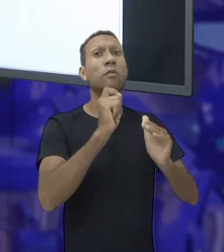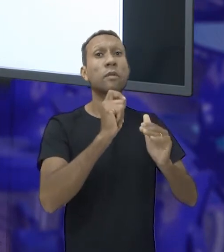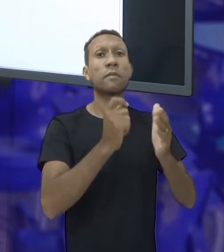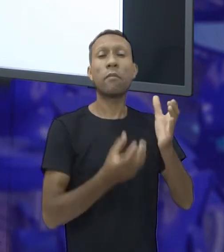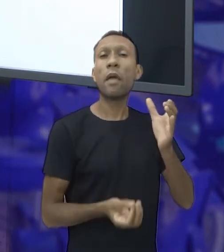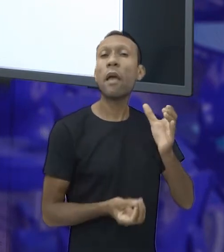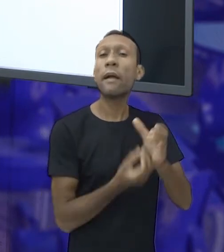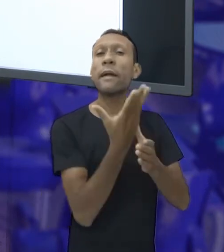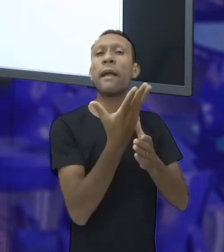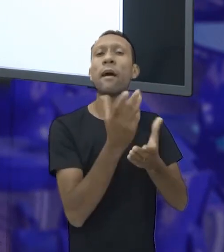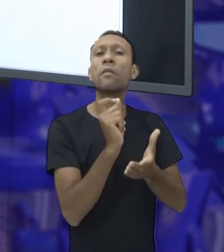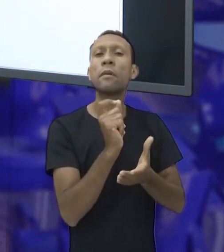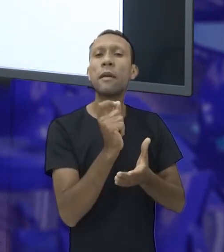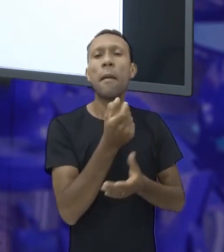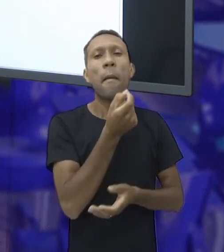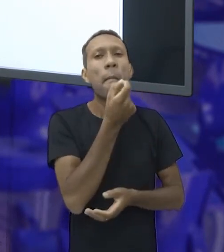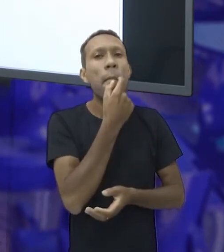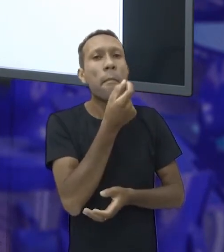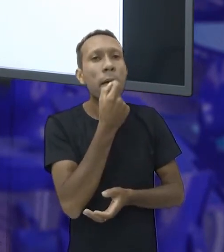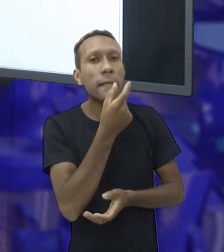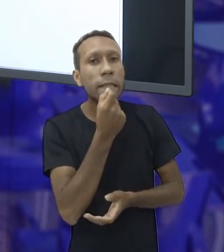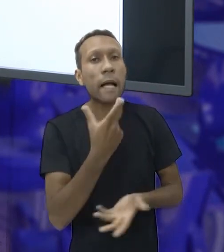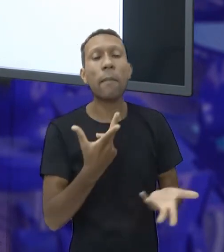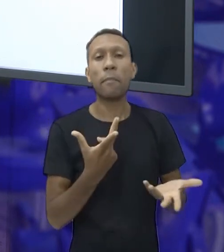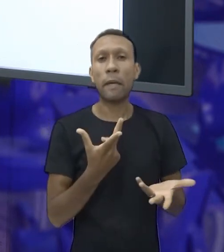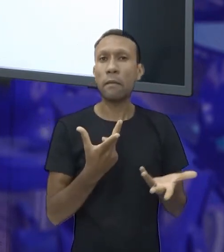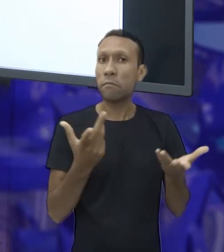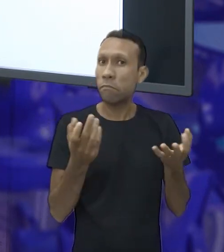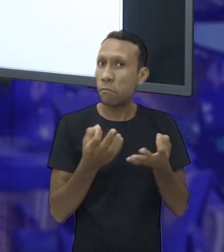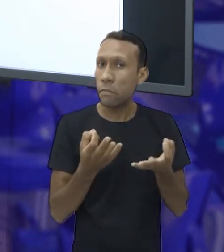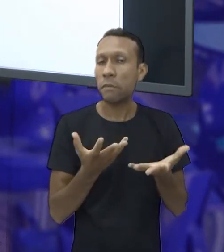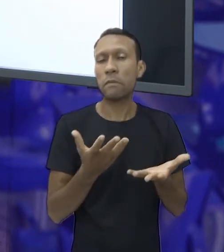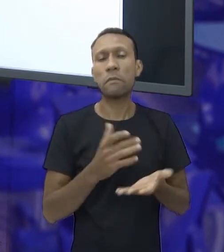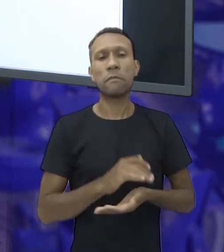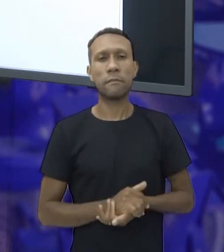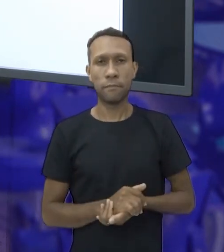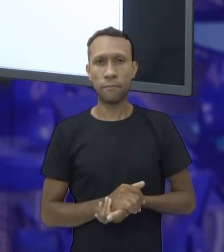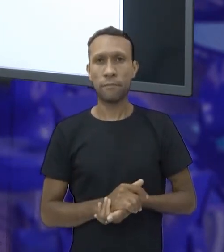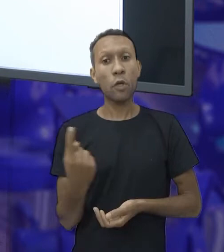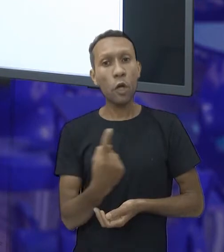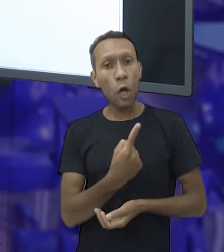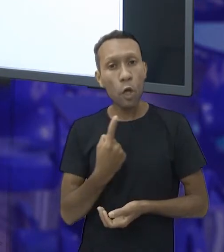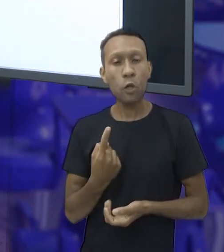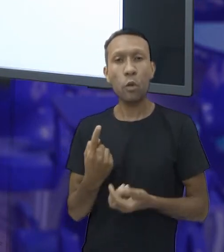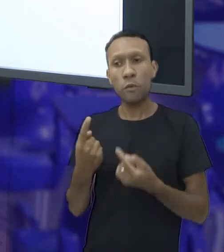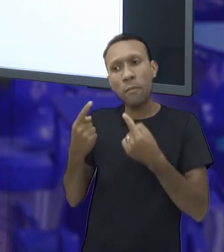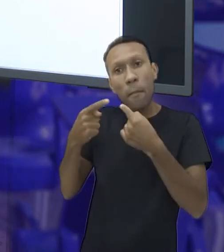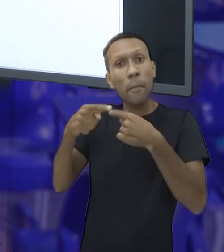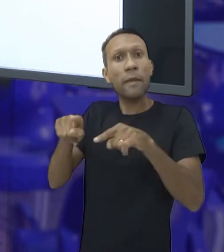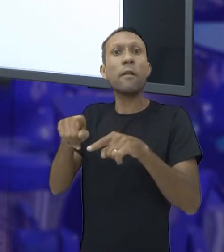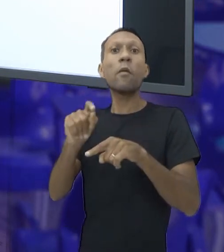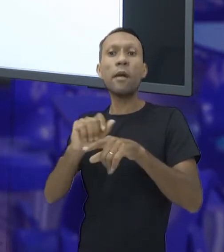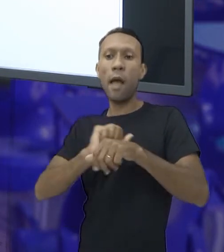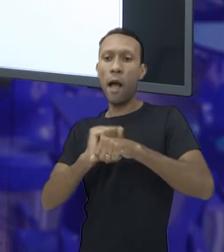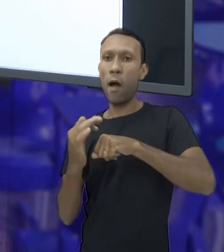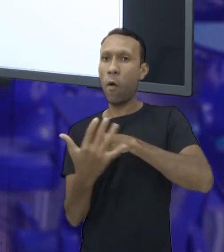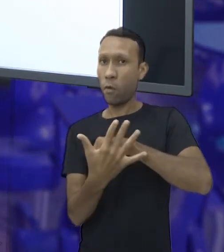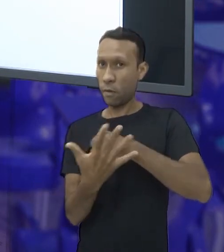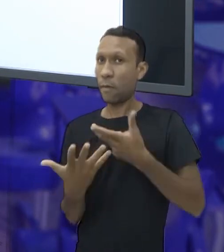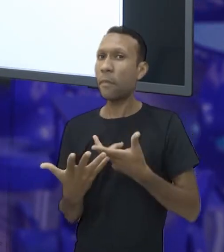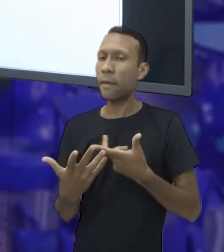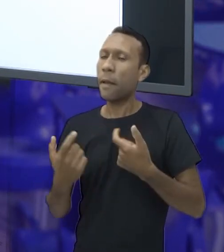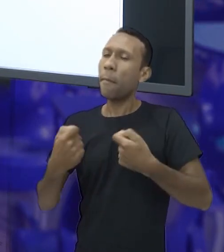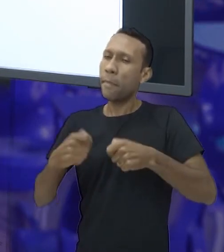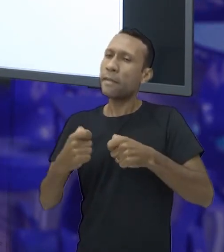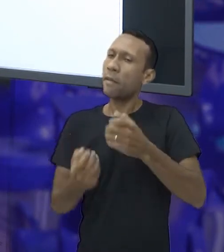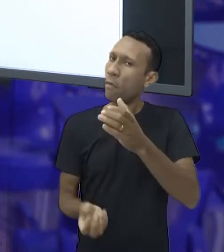determinados tipos de medicamentos altamente qualificados. Inclusive para nós combatermos a pandemia do SARS-CoV-2 ou